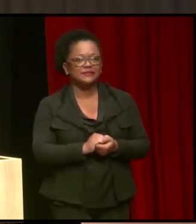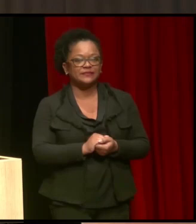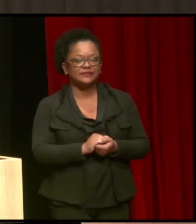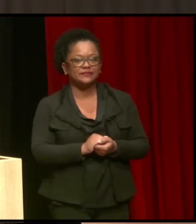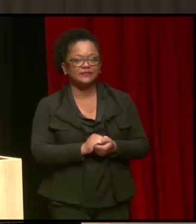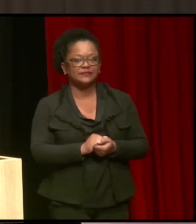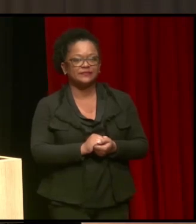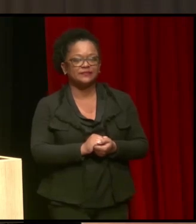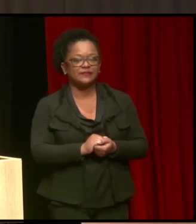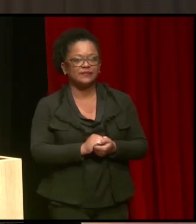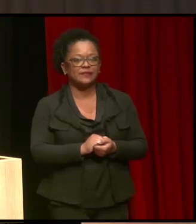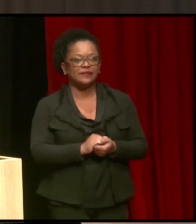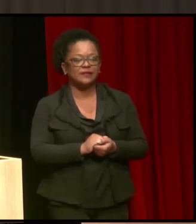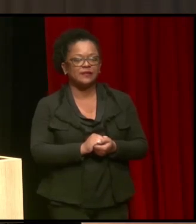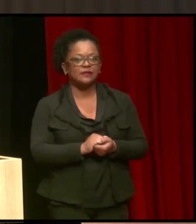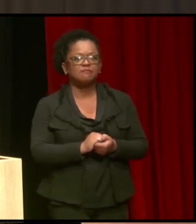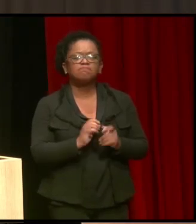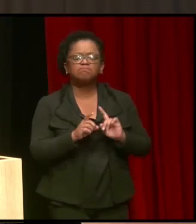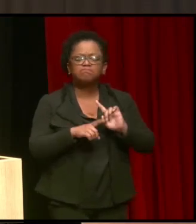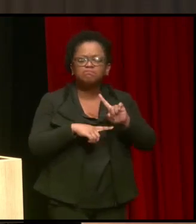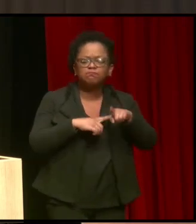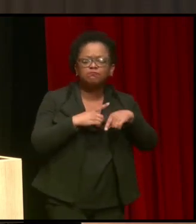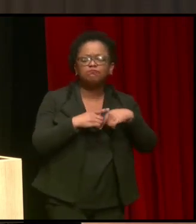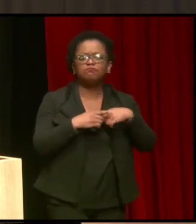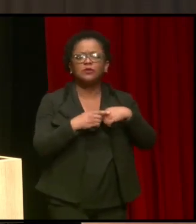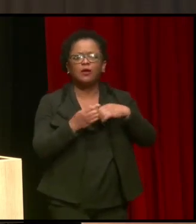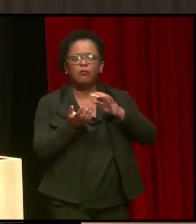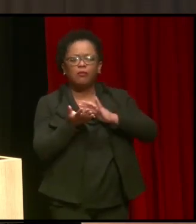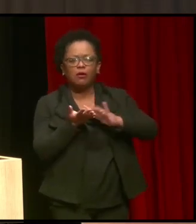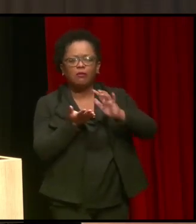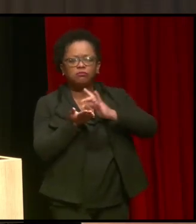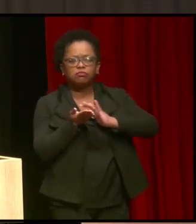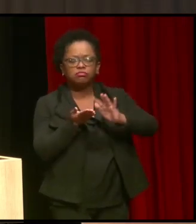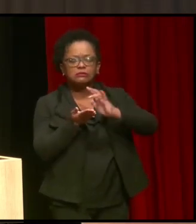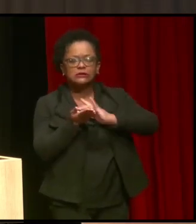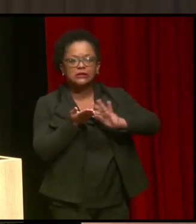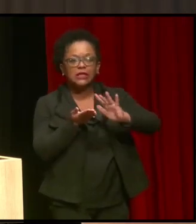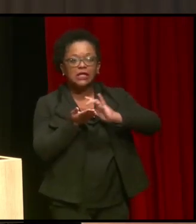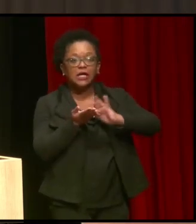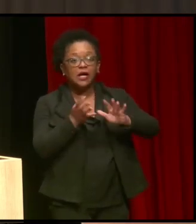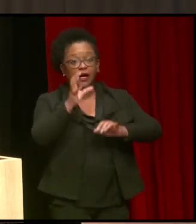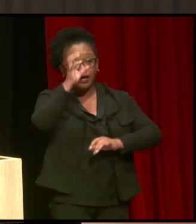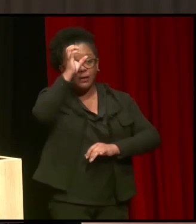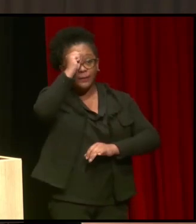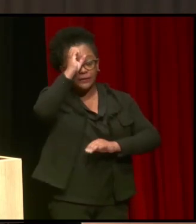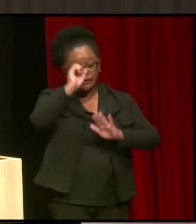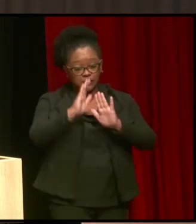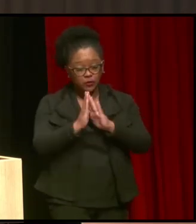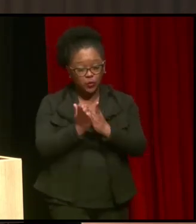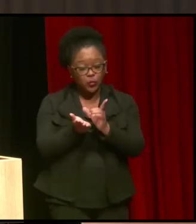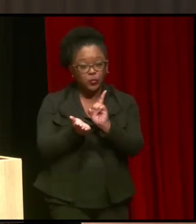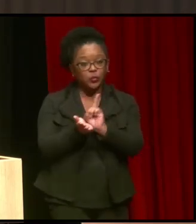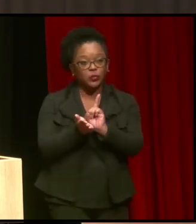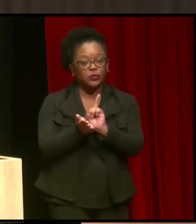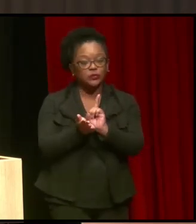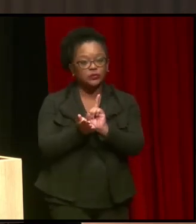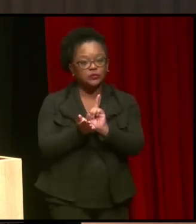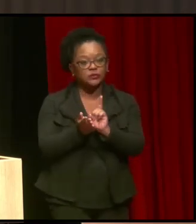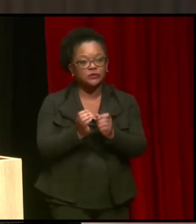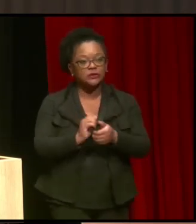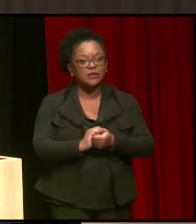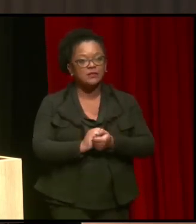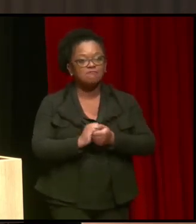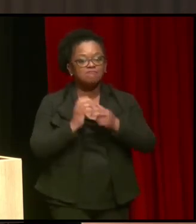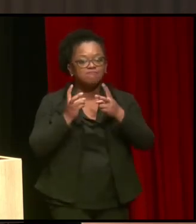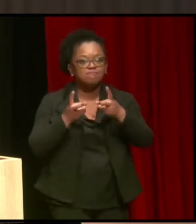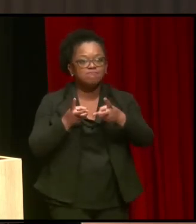ele disse que depois que ele começou a ler a Bíblia em braille com a ponta dos dedos, ele começou a